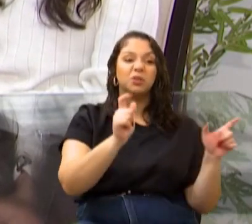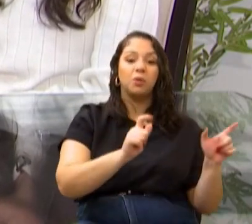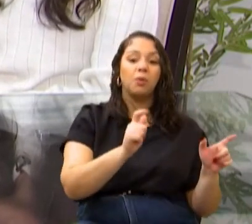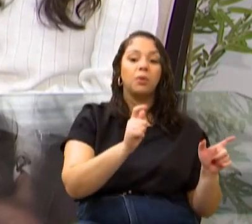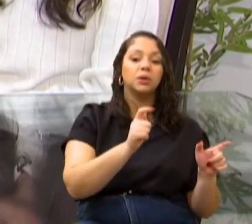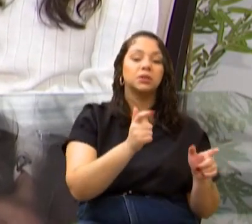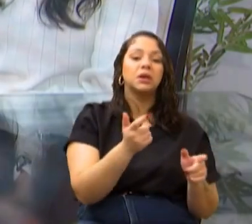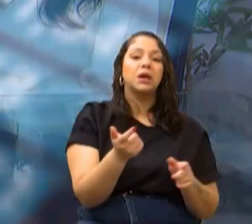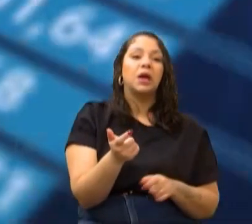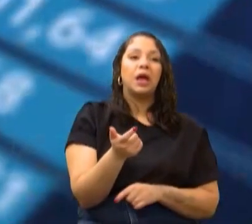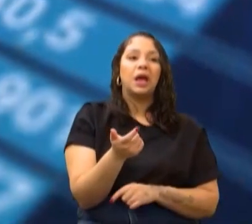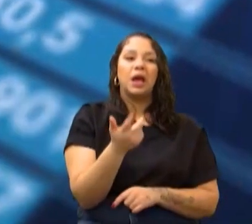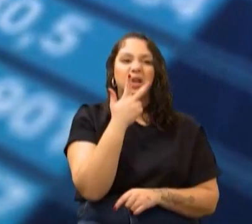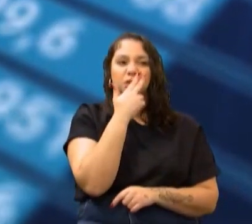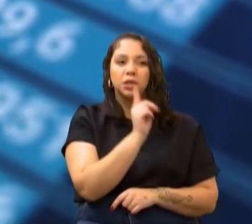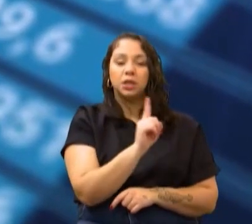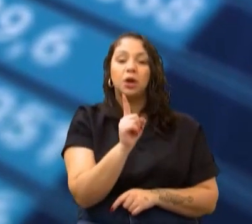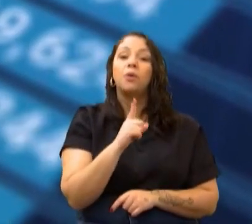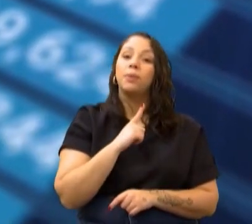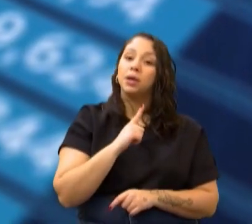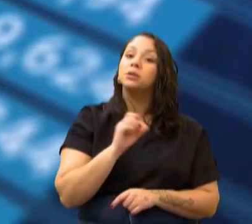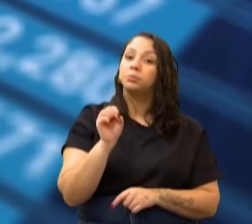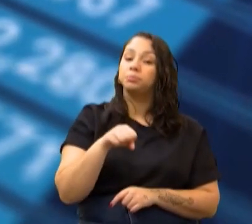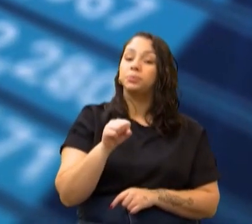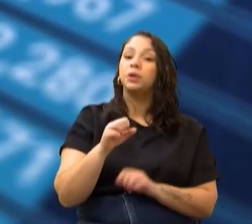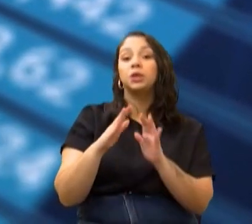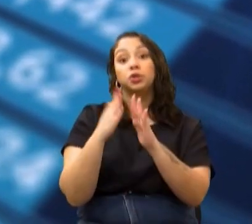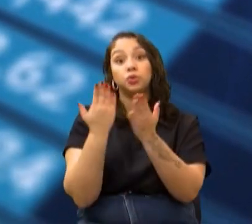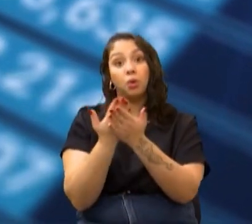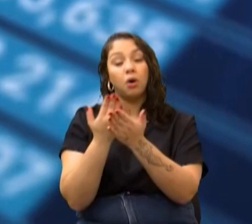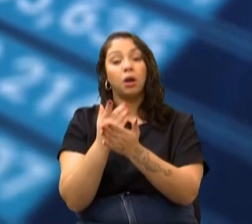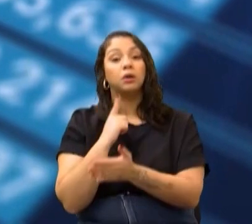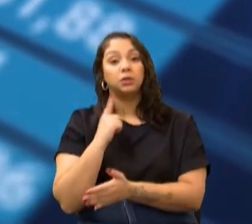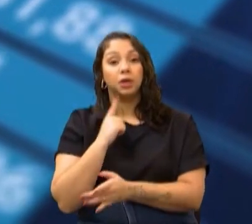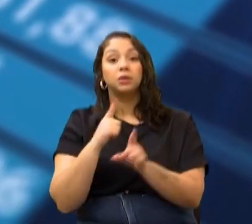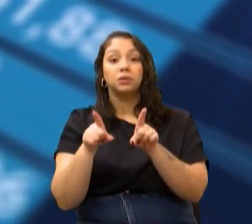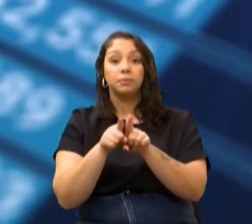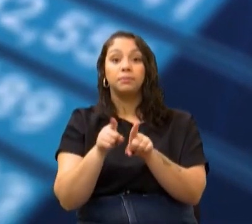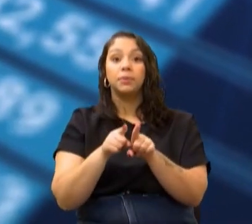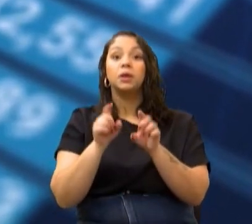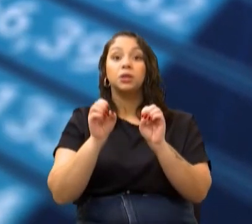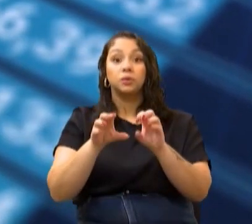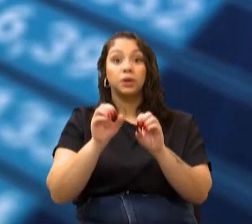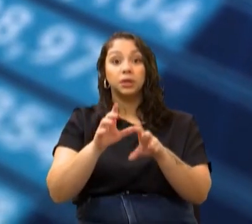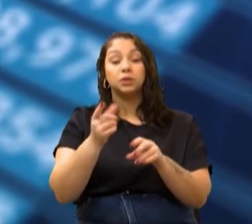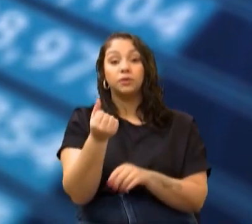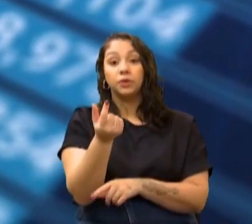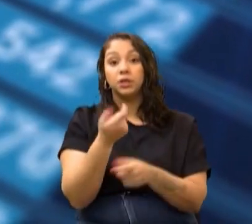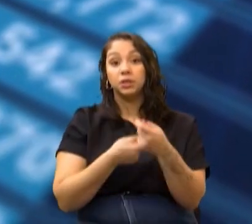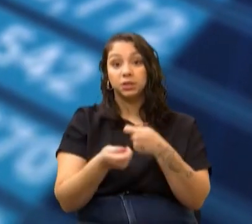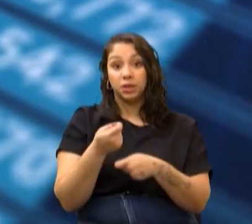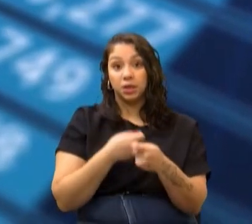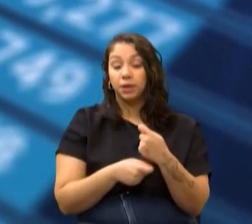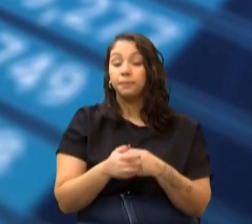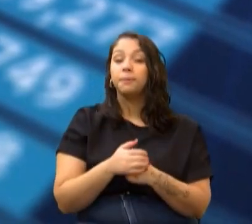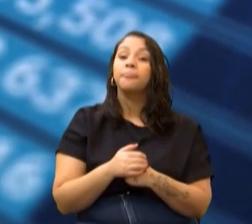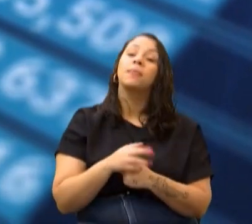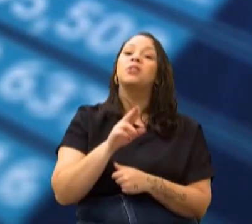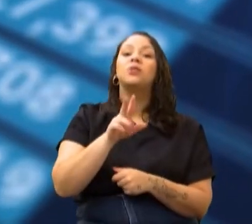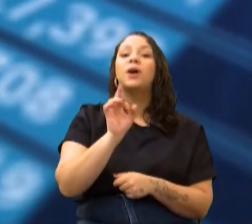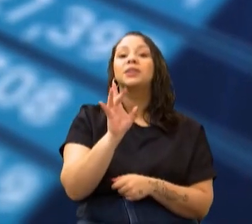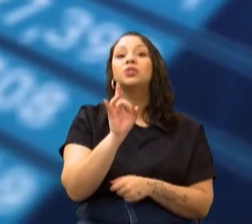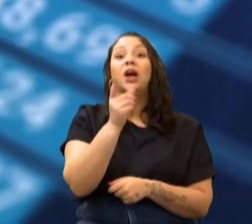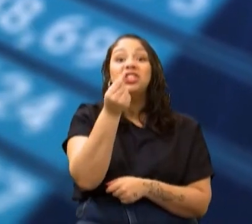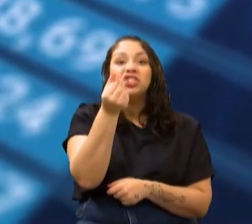isso. Hoje a gente percebe que as escolas já estão se dando conta da importância que tem a educação financeira, porque educação financeira não